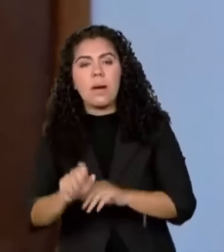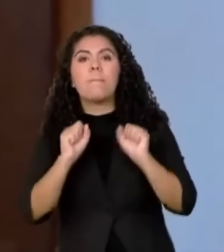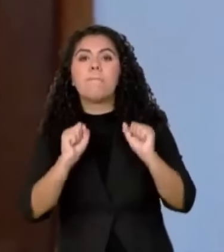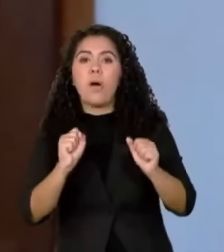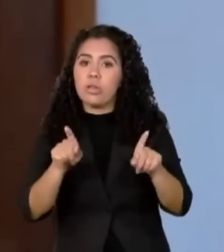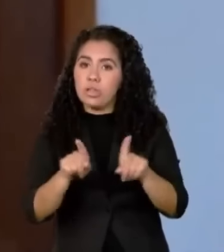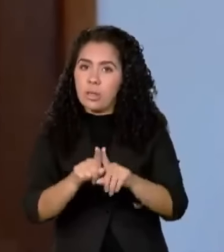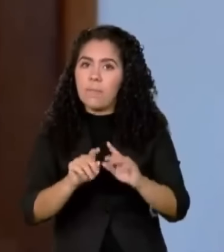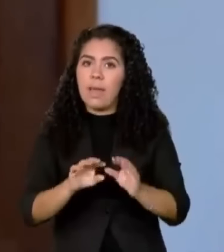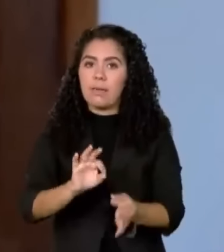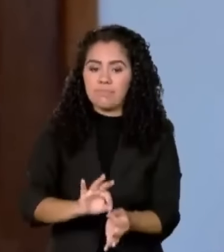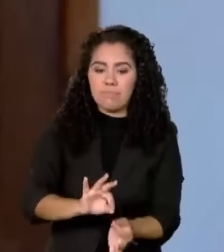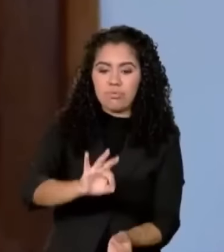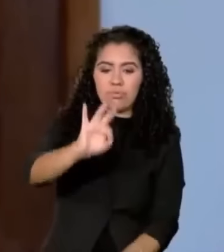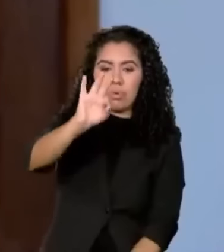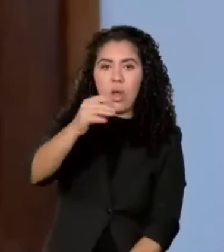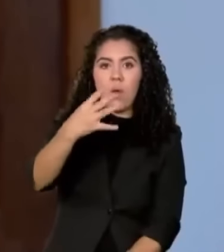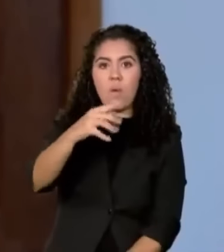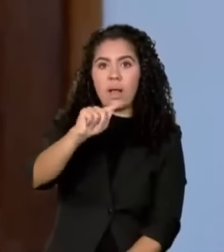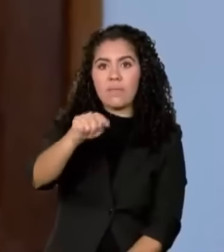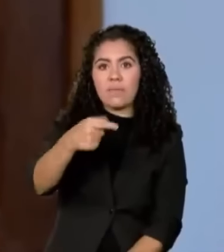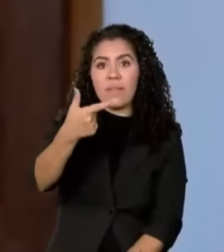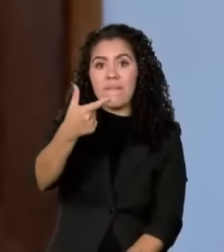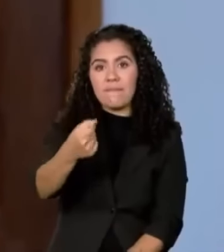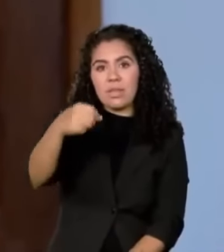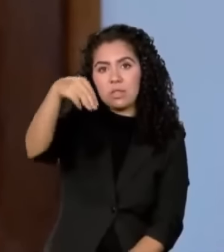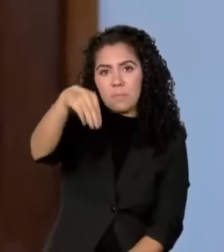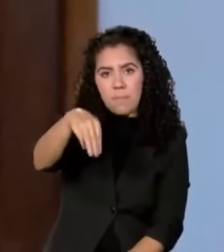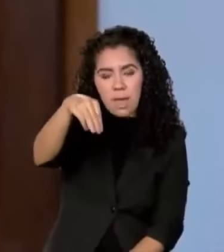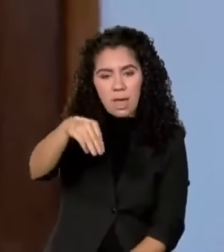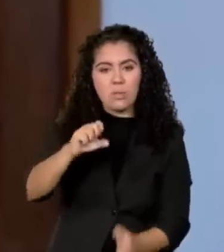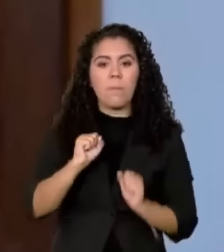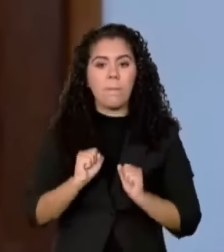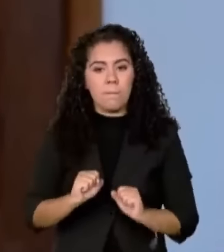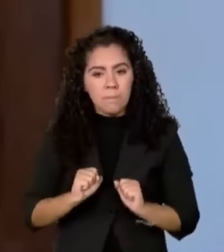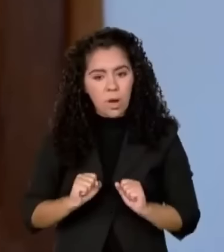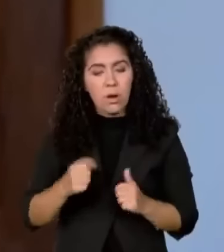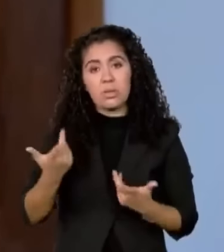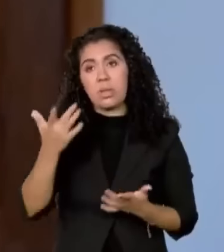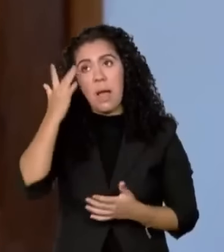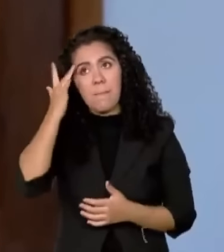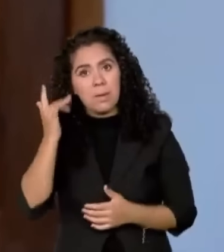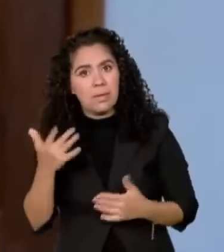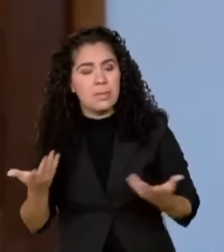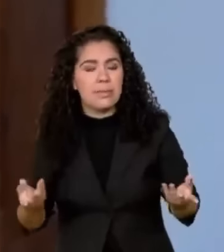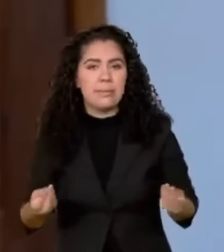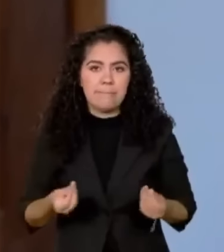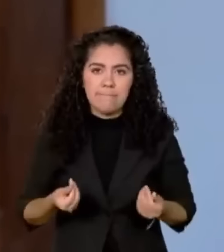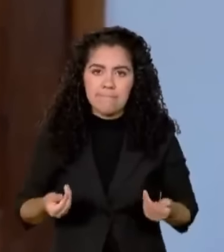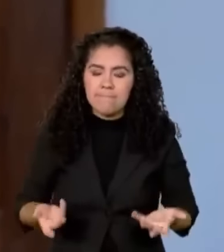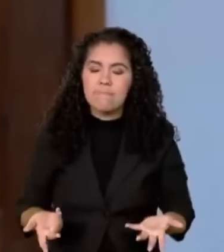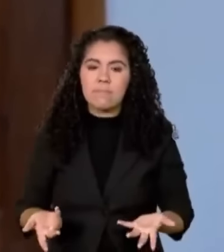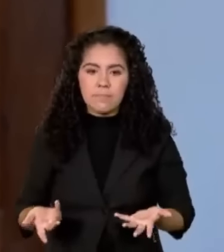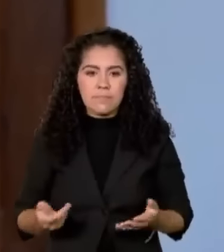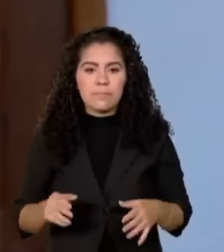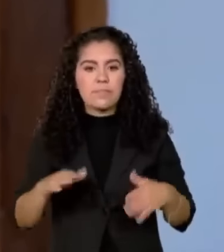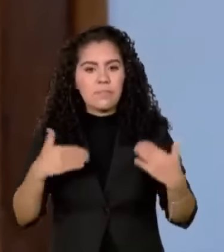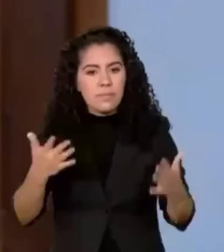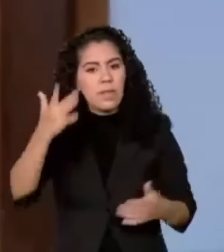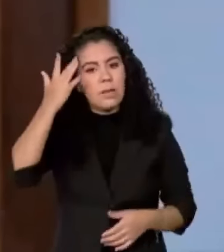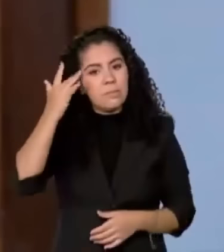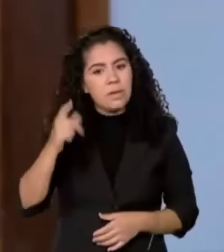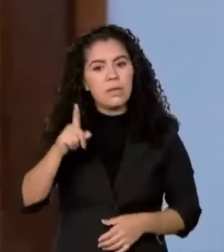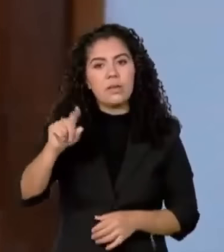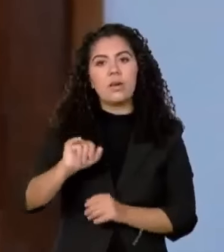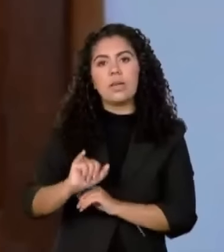4,20 metros. E essa projeção pode ter pior ainda, né? Isso estou falando para o dia de amanhã, especialmente, Boeira, é isso, né? Então, amanhã o Guaíba